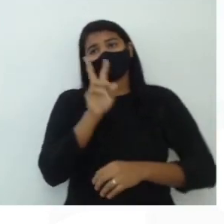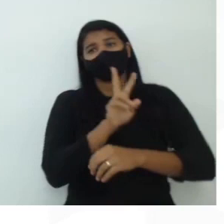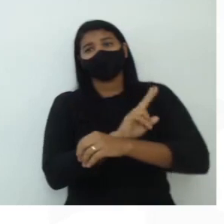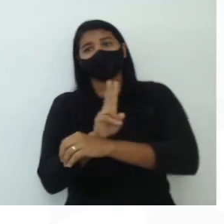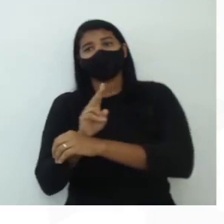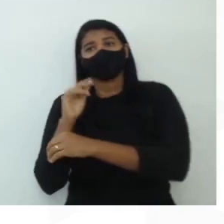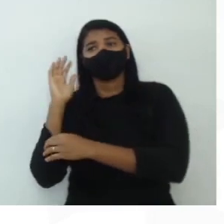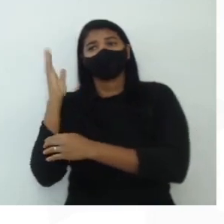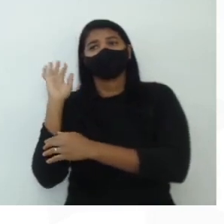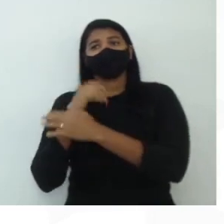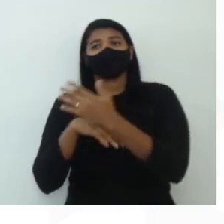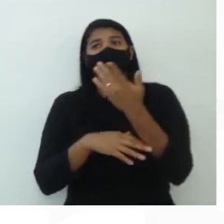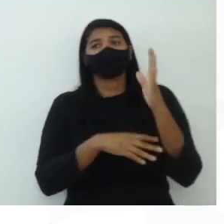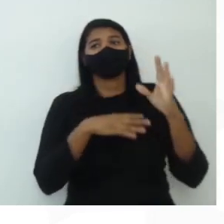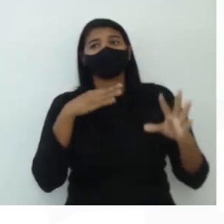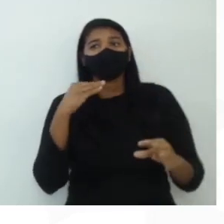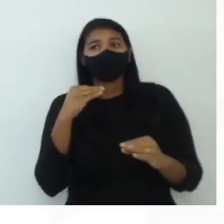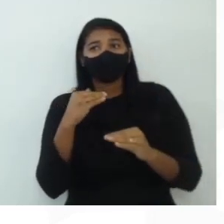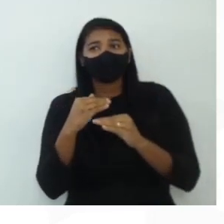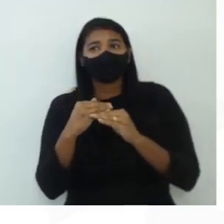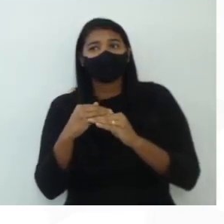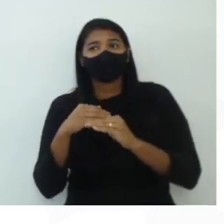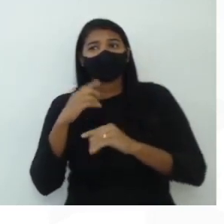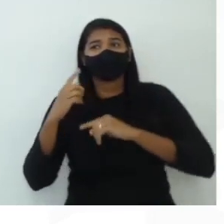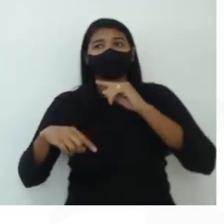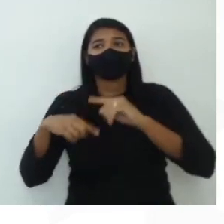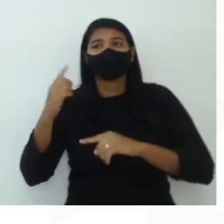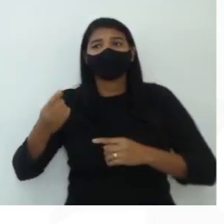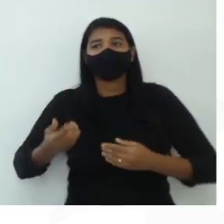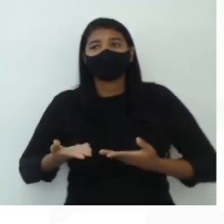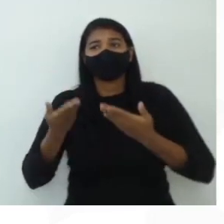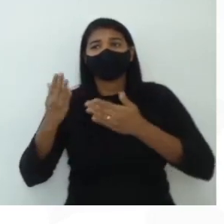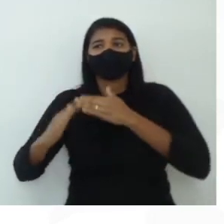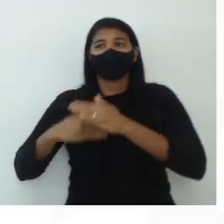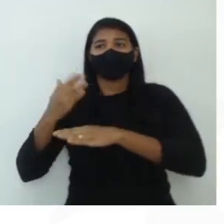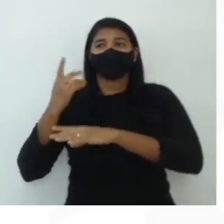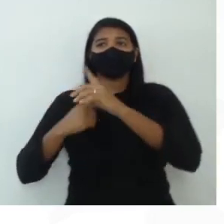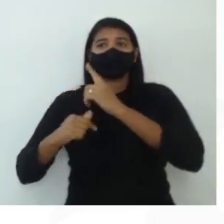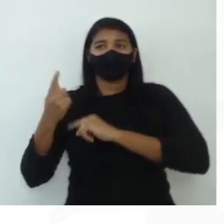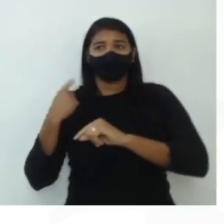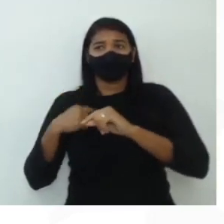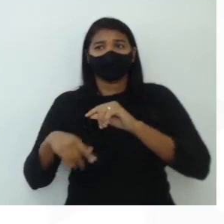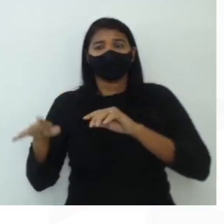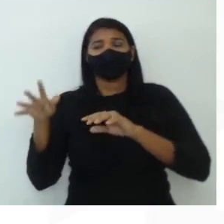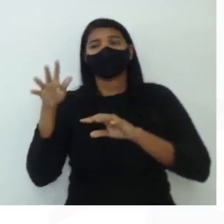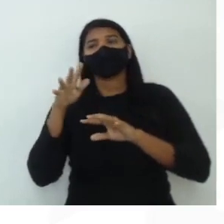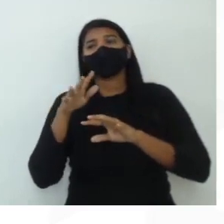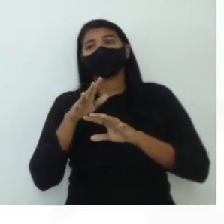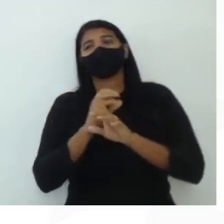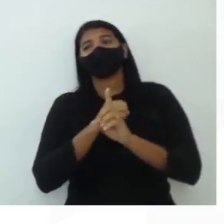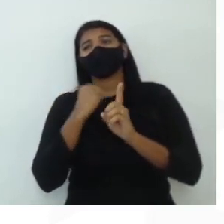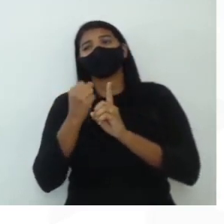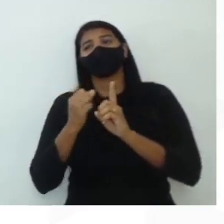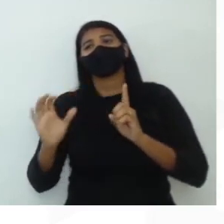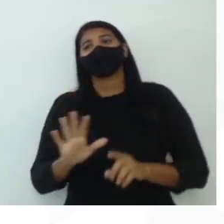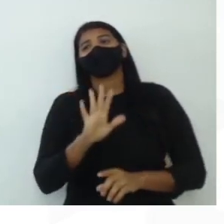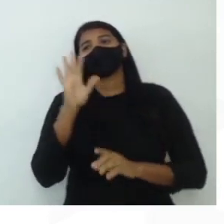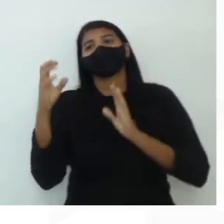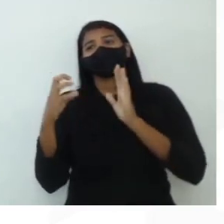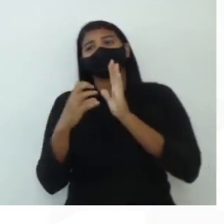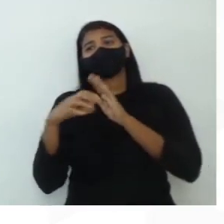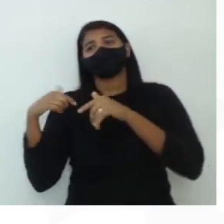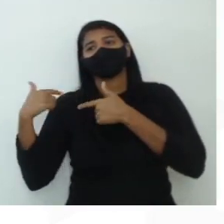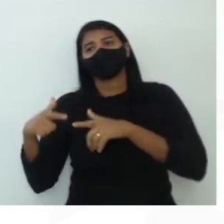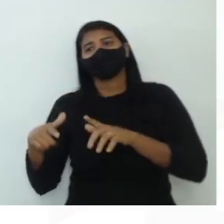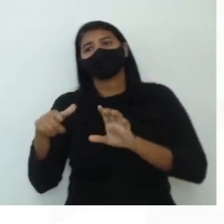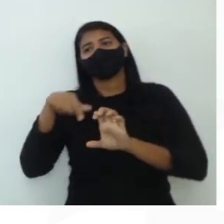for acompanhada de perspectivas de desenvolvimento econômico, de inclusão social e de geração de empregos, não